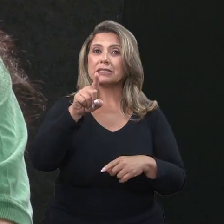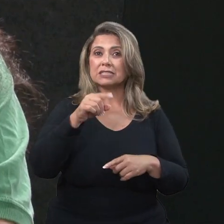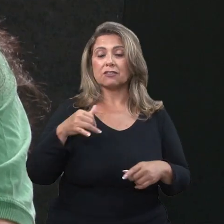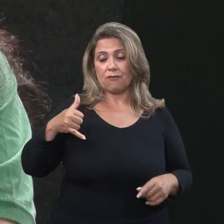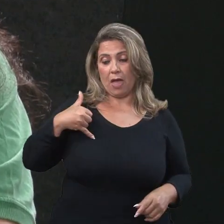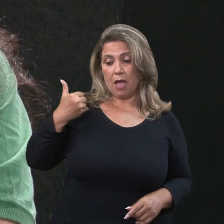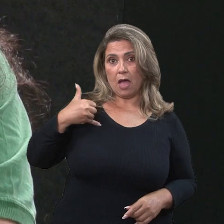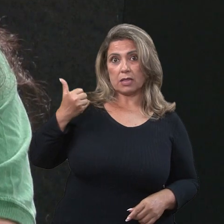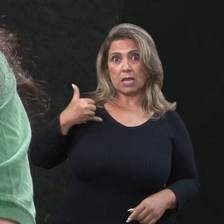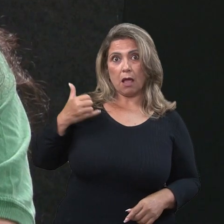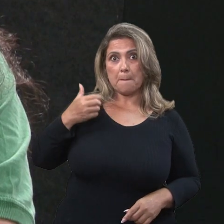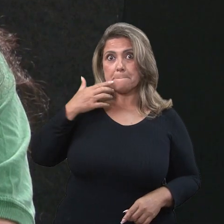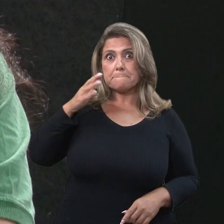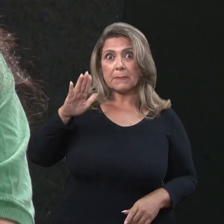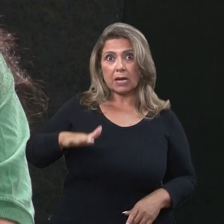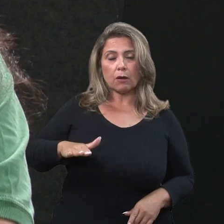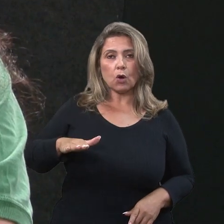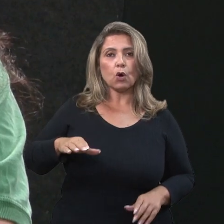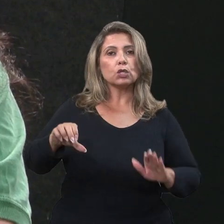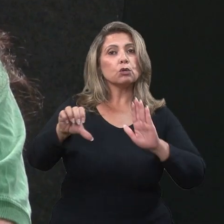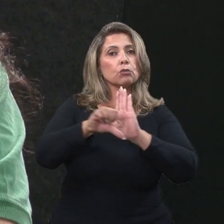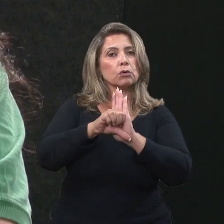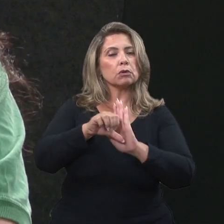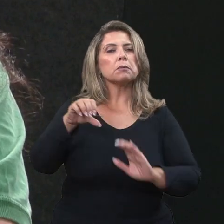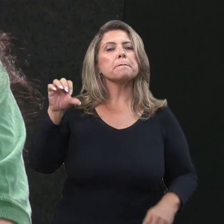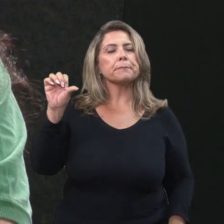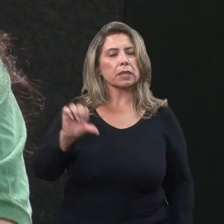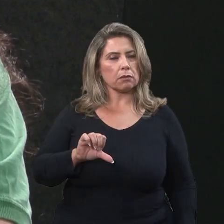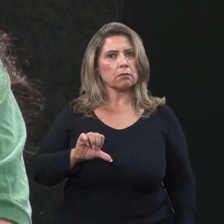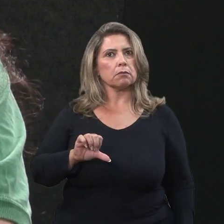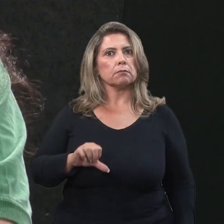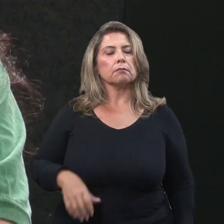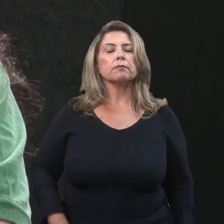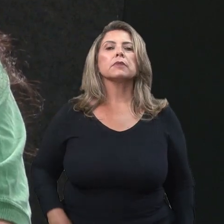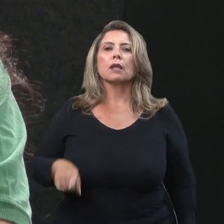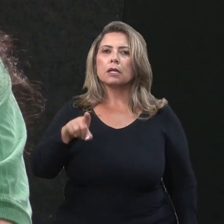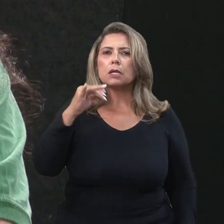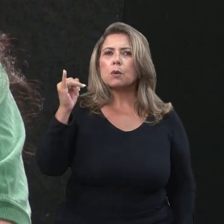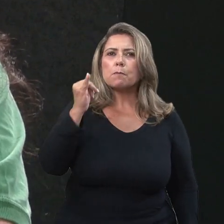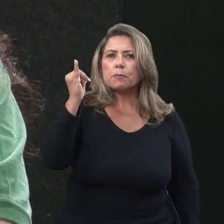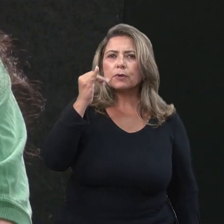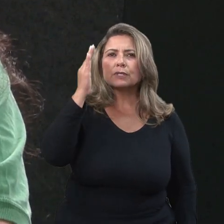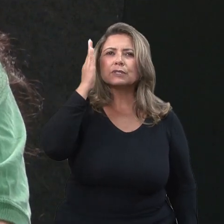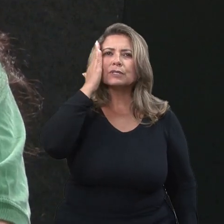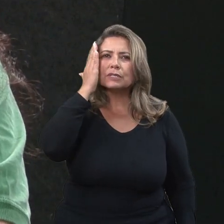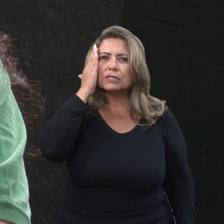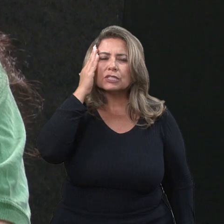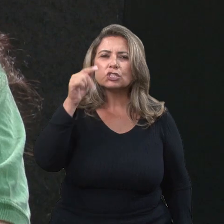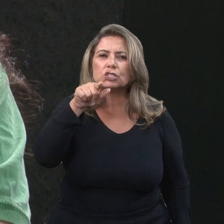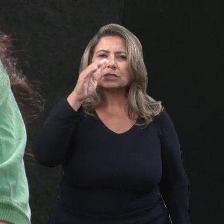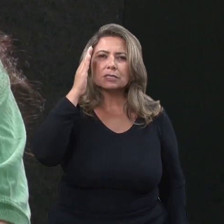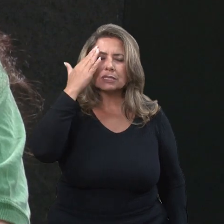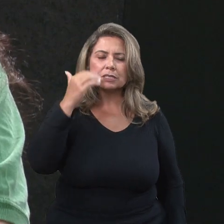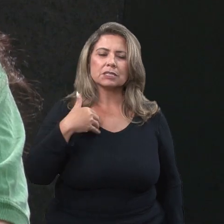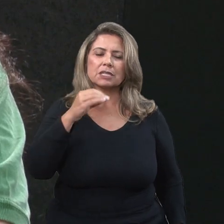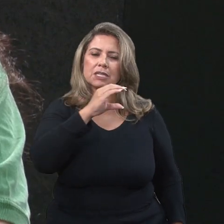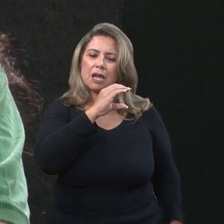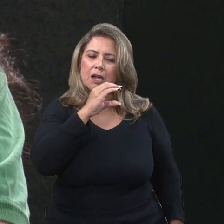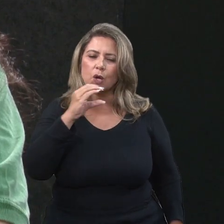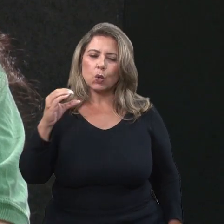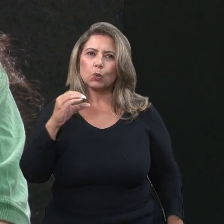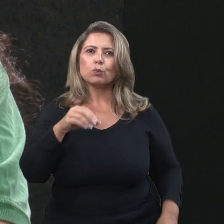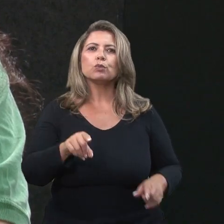idade. Então, lembrar do nosso papel, né, sabendo que nós somos os adultos e que somos, né,